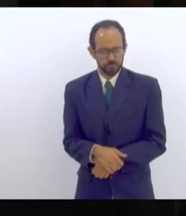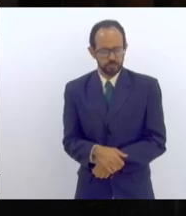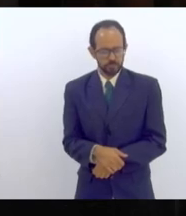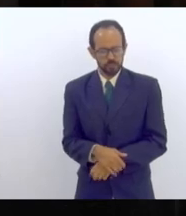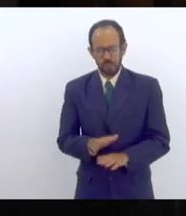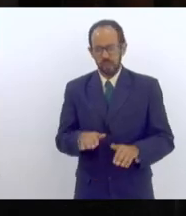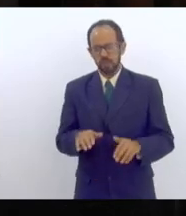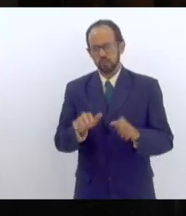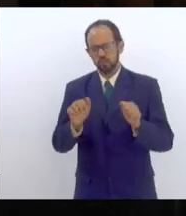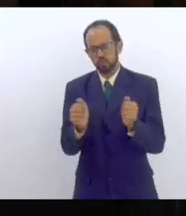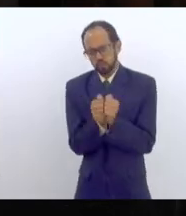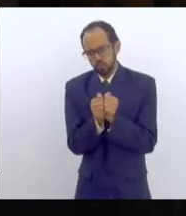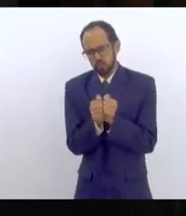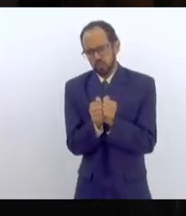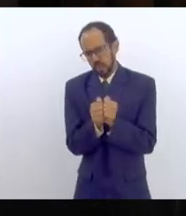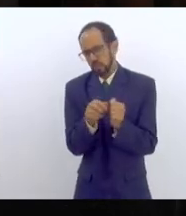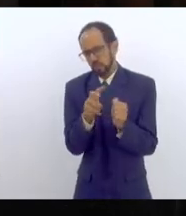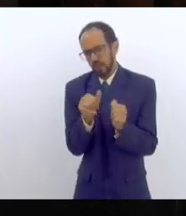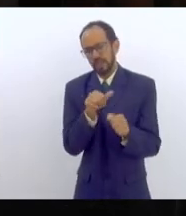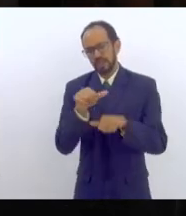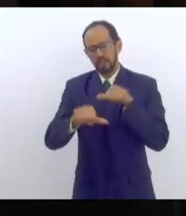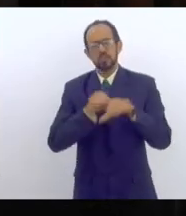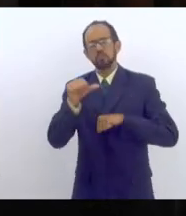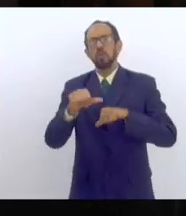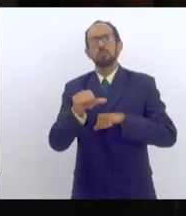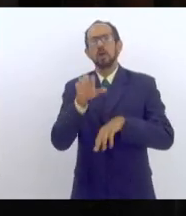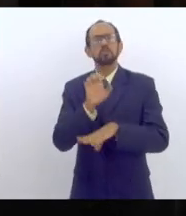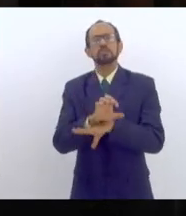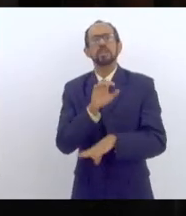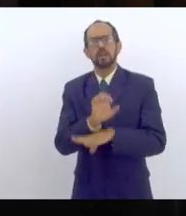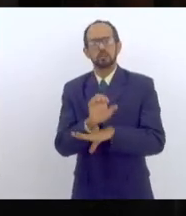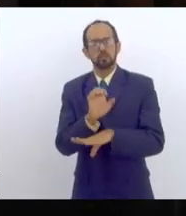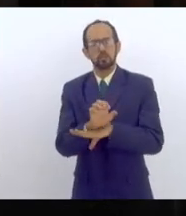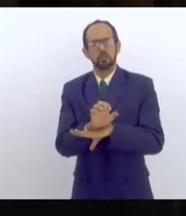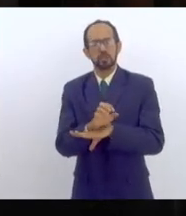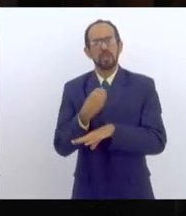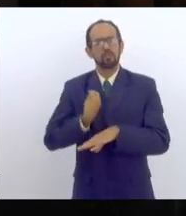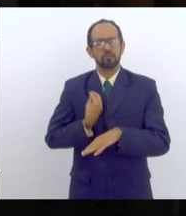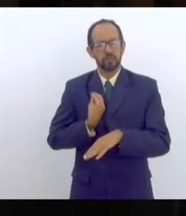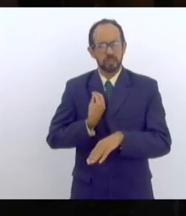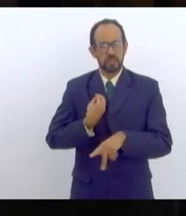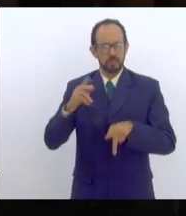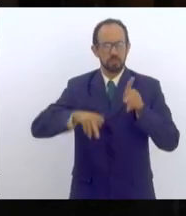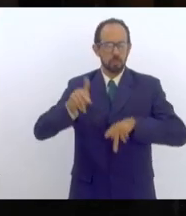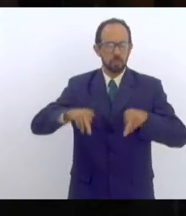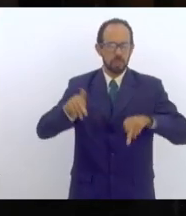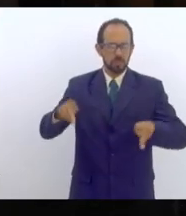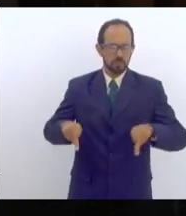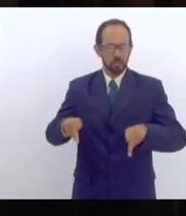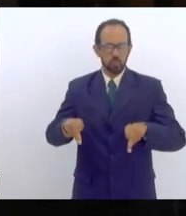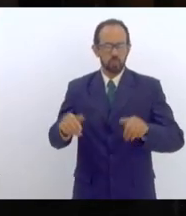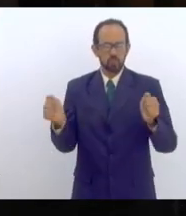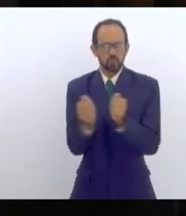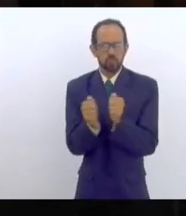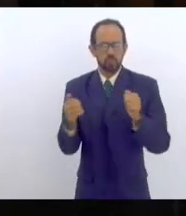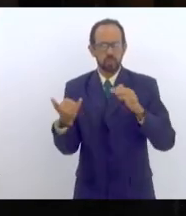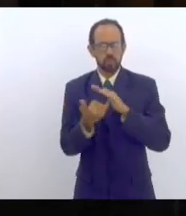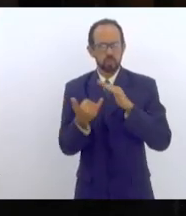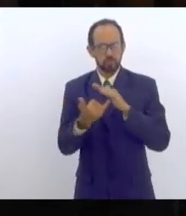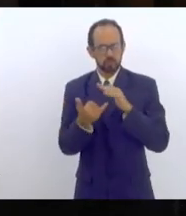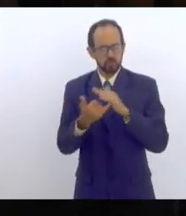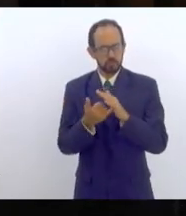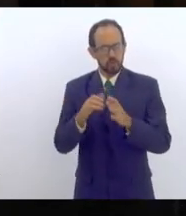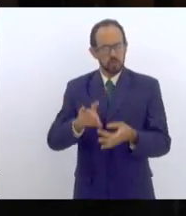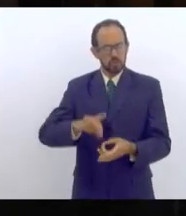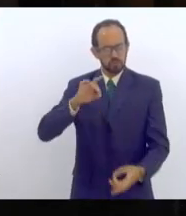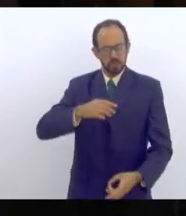Vamos juntos seguir transformando o Rio de Janeiro e a vida do nosso povo, com a harmonia entre as instituições, espírito